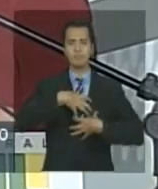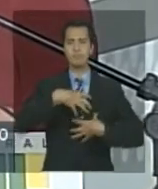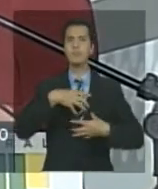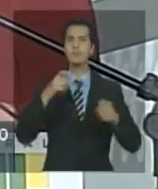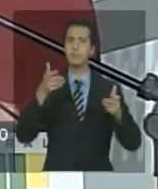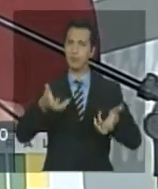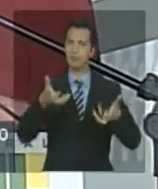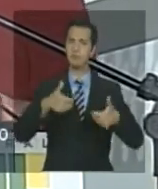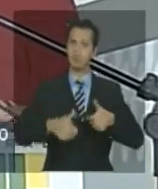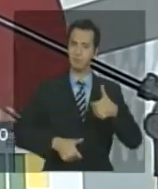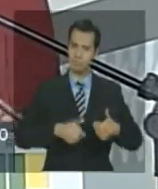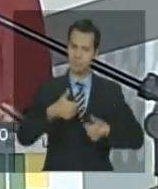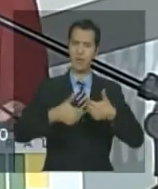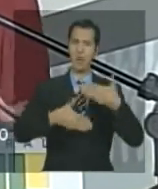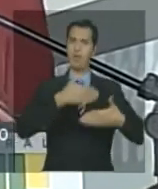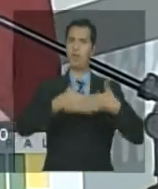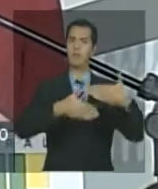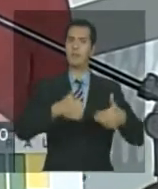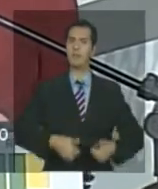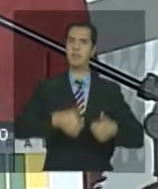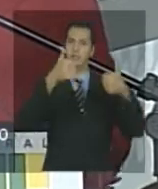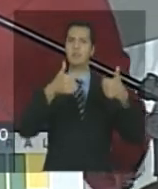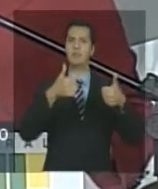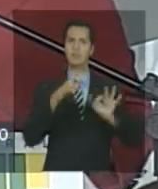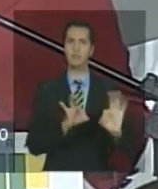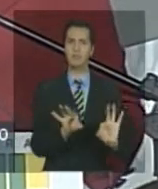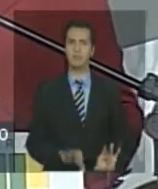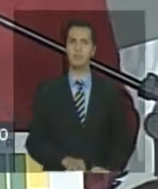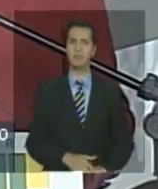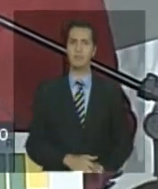nossos programas. É por várias